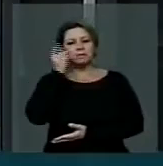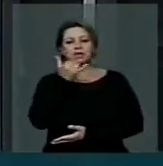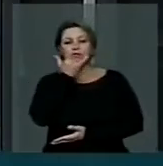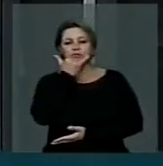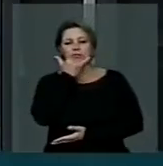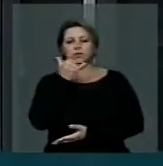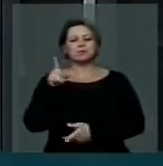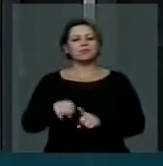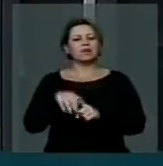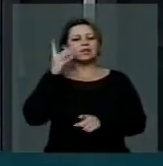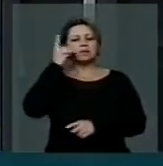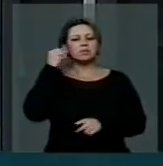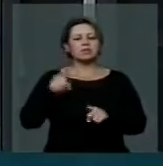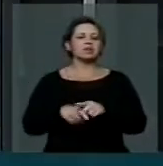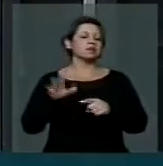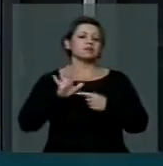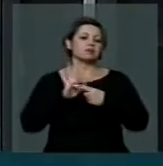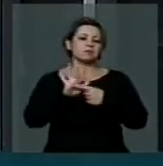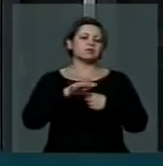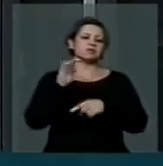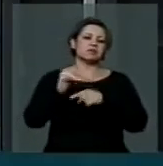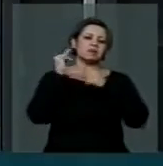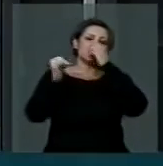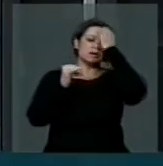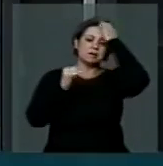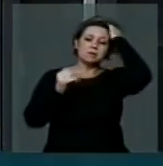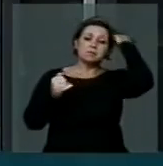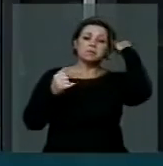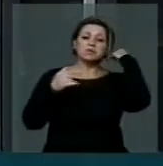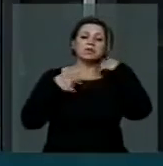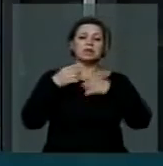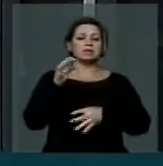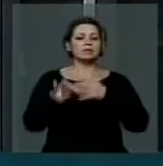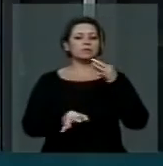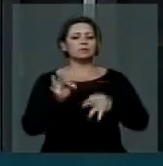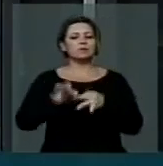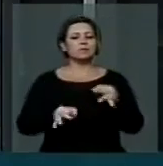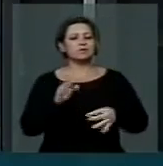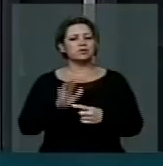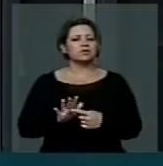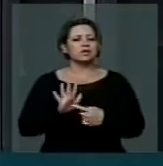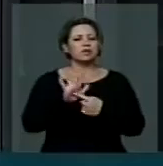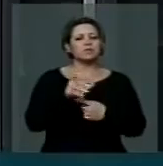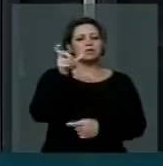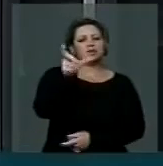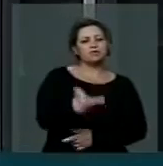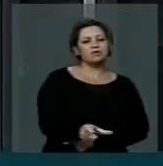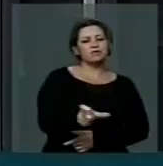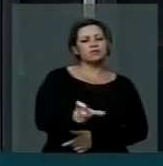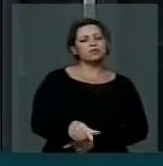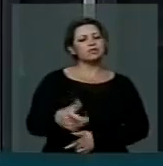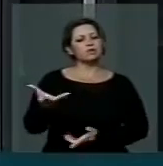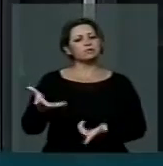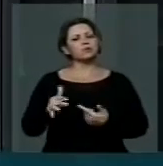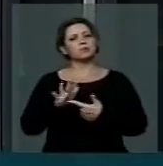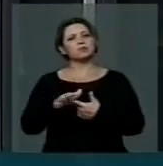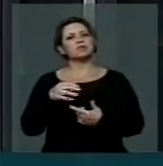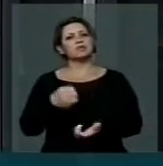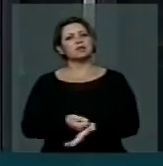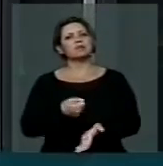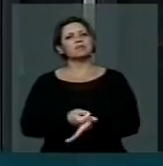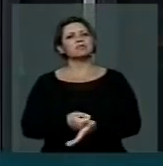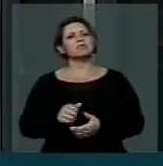notável irrelevância do Tribunal Internacional Penal, essa sua opaca condição de figurante no cenário onde deveria